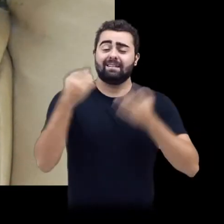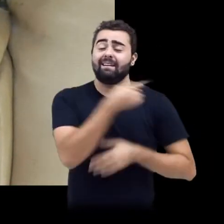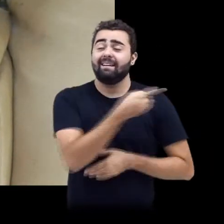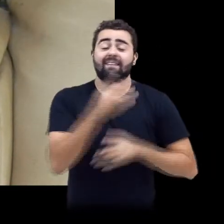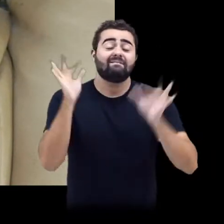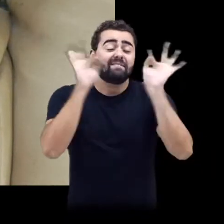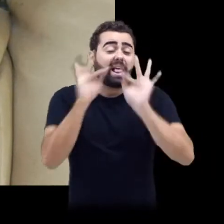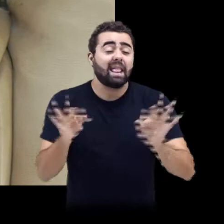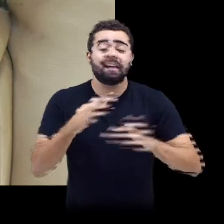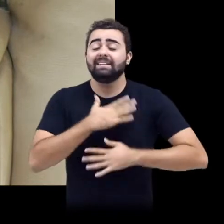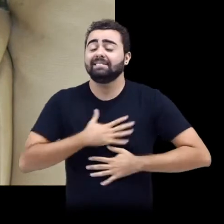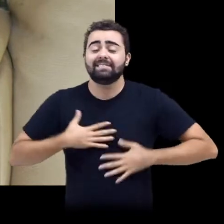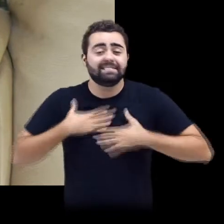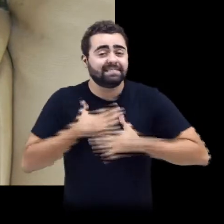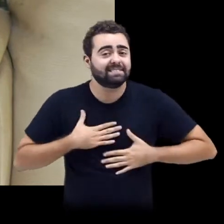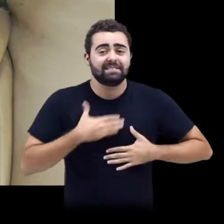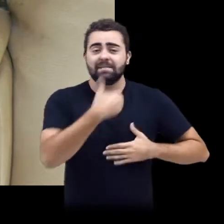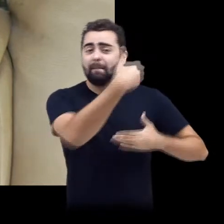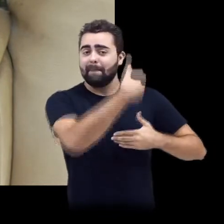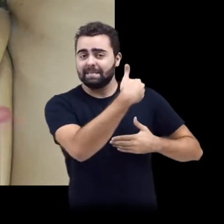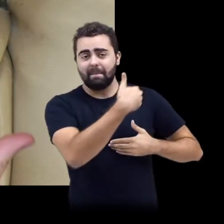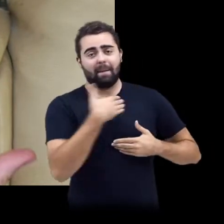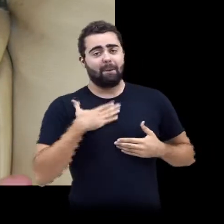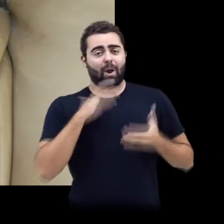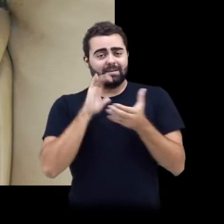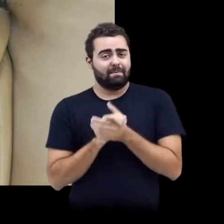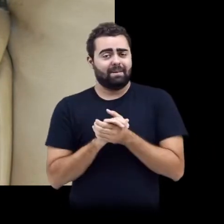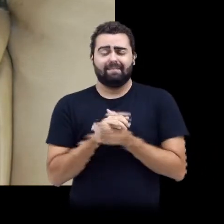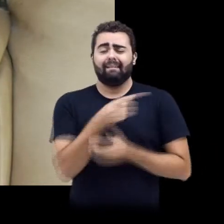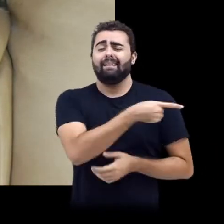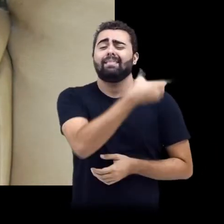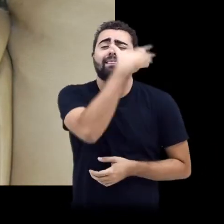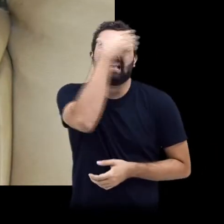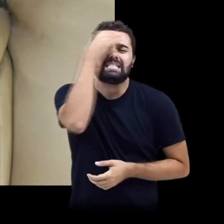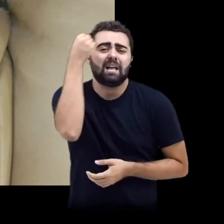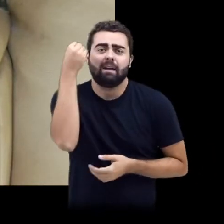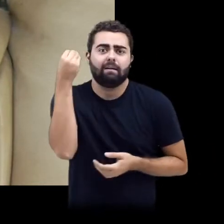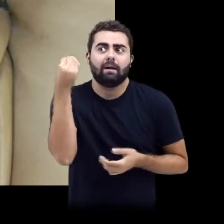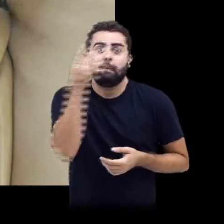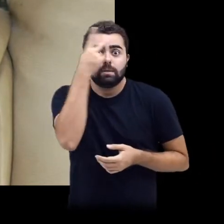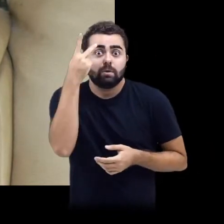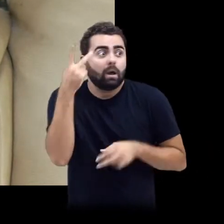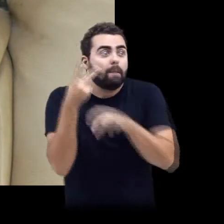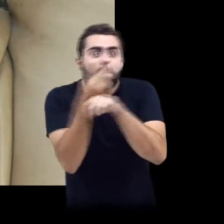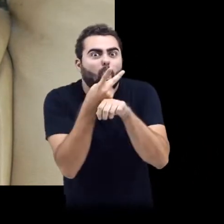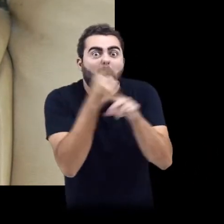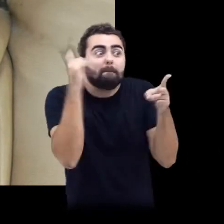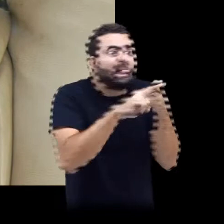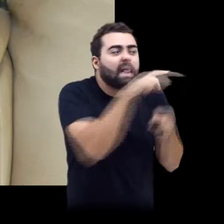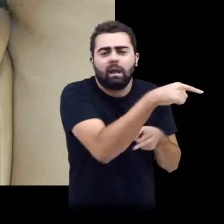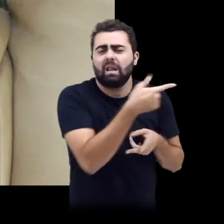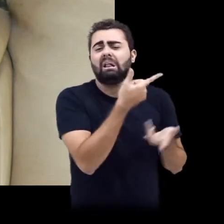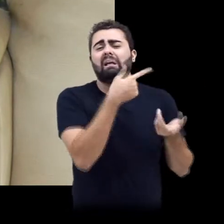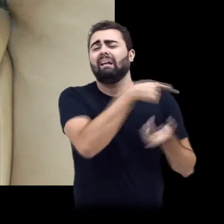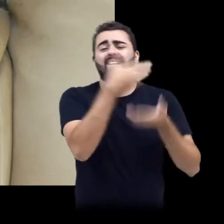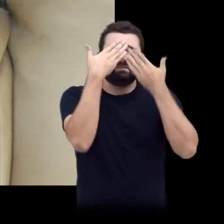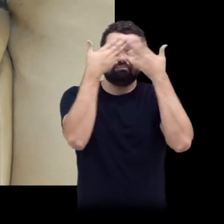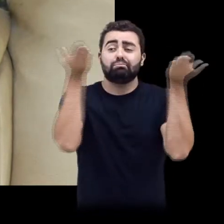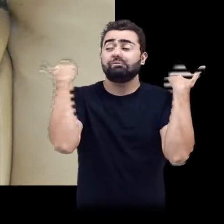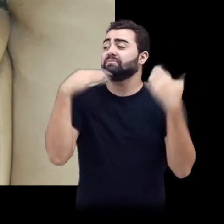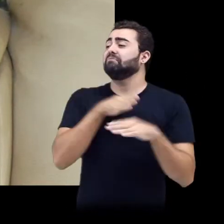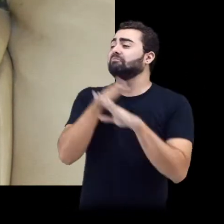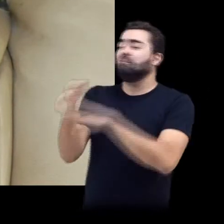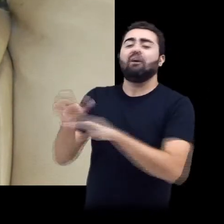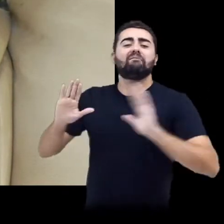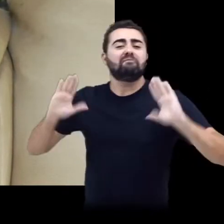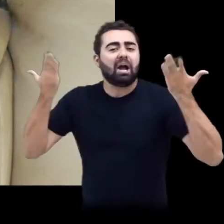estar participando que ele é como se ele tivesse até esquecido um pouco do drama que ele vivia naquele momento. Como